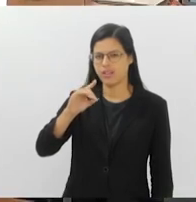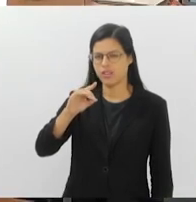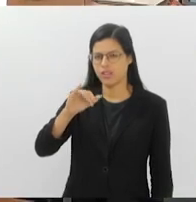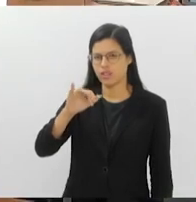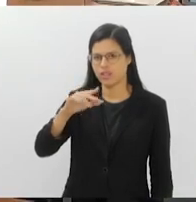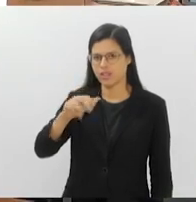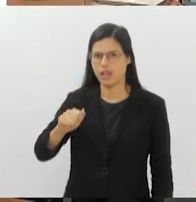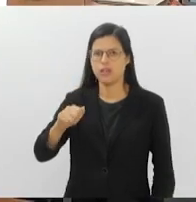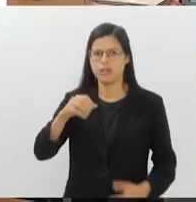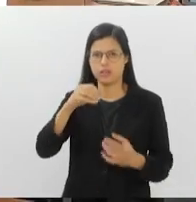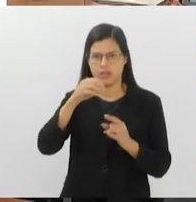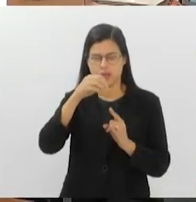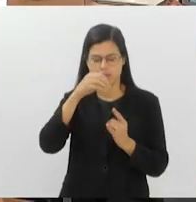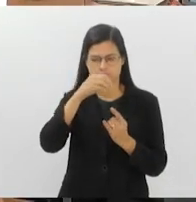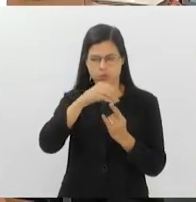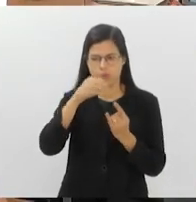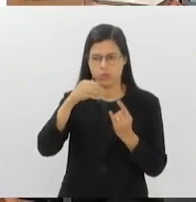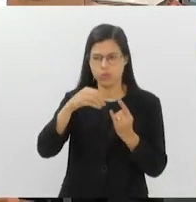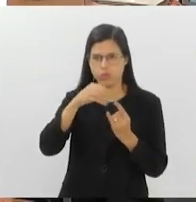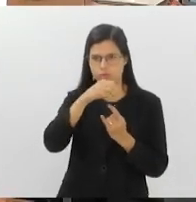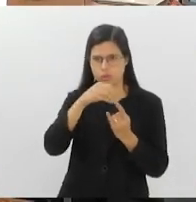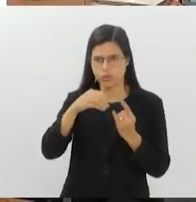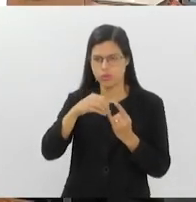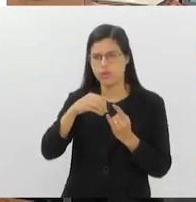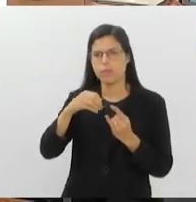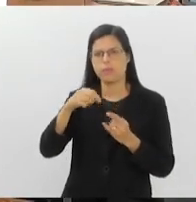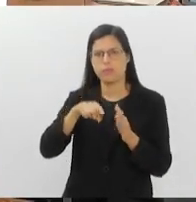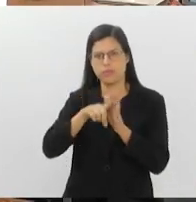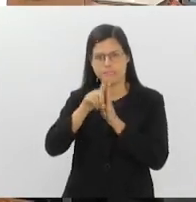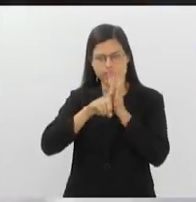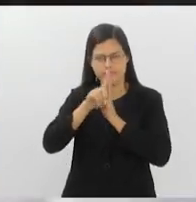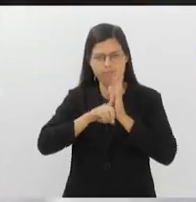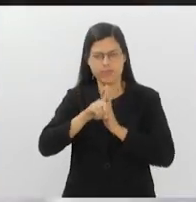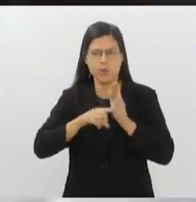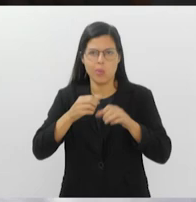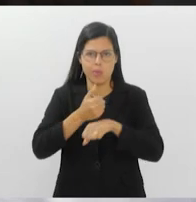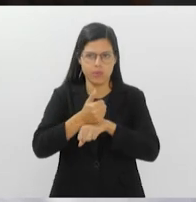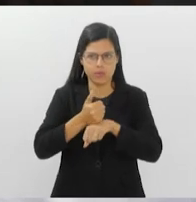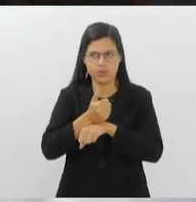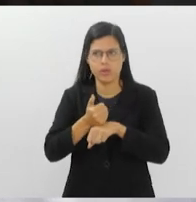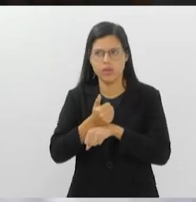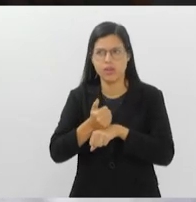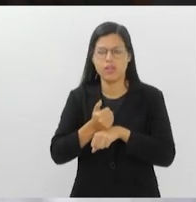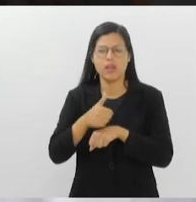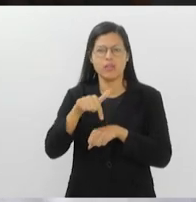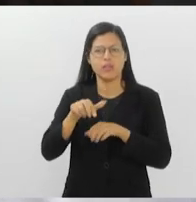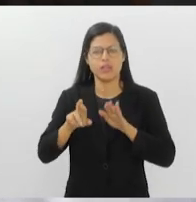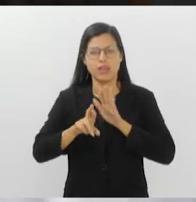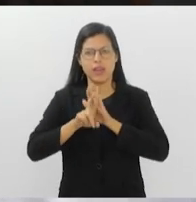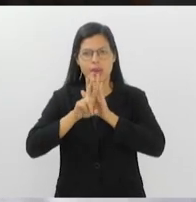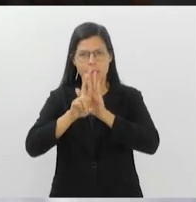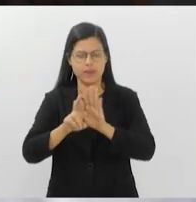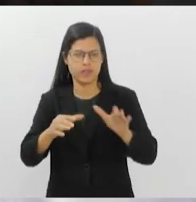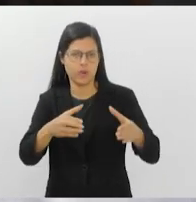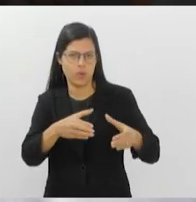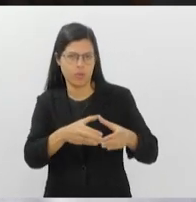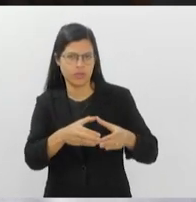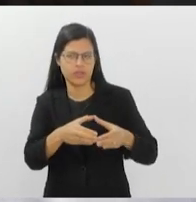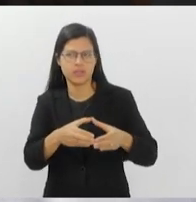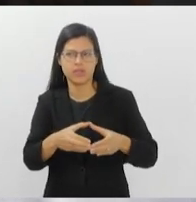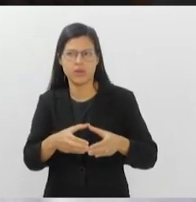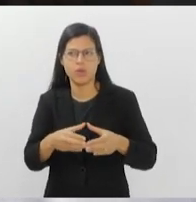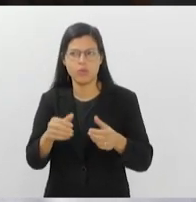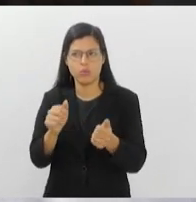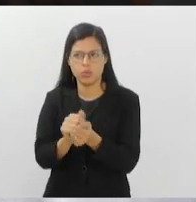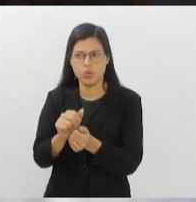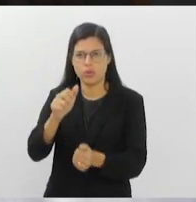Fiocruz, pesquisadora profissional, que fez parte da comissão examinadora e que está aqui representando a comissão. Junto com ela fizeram